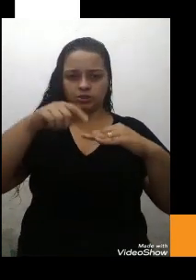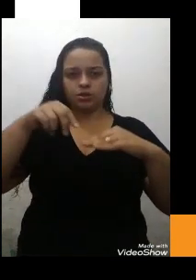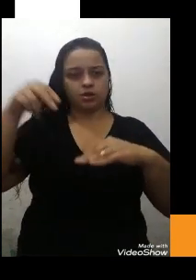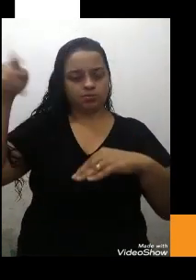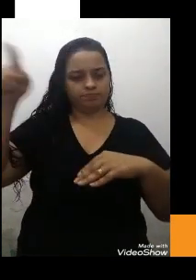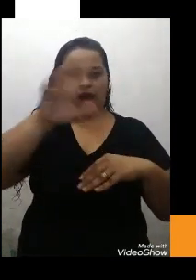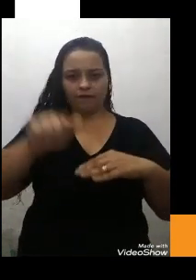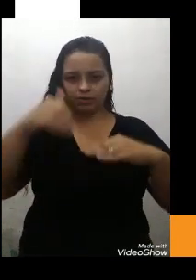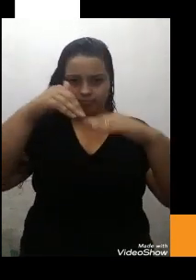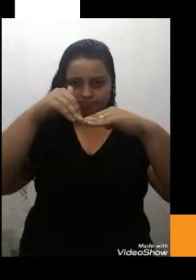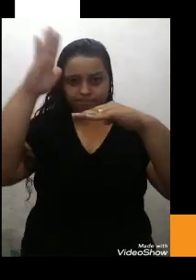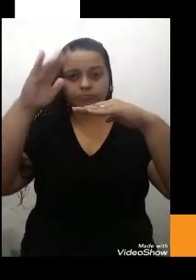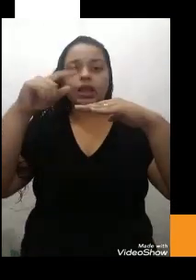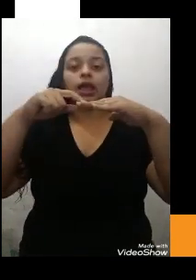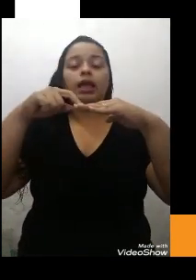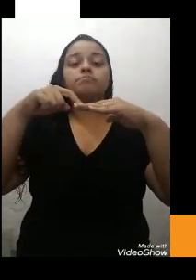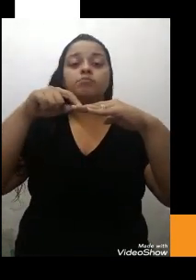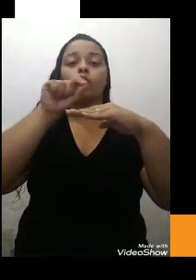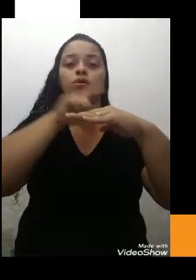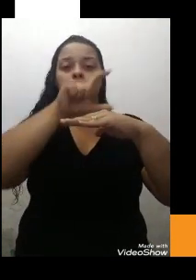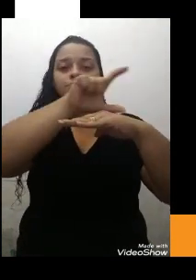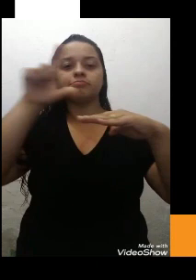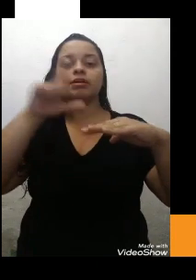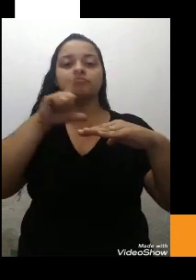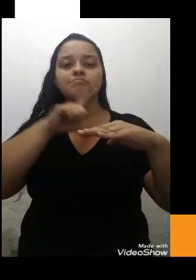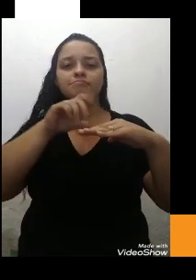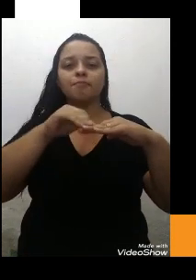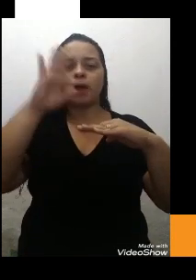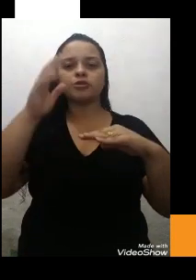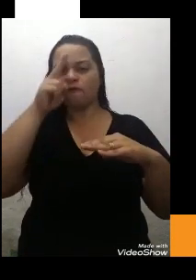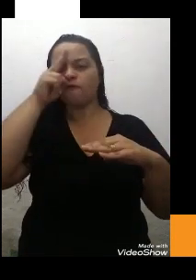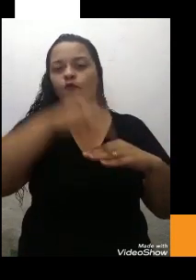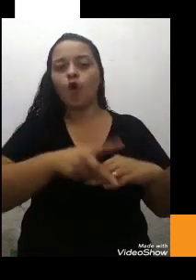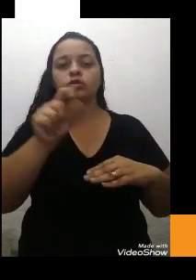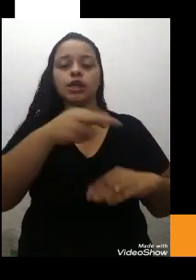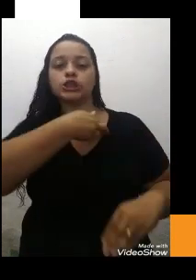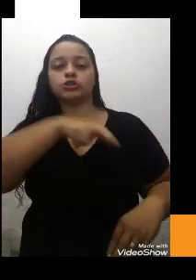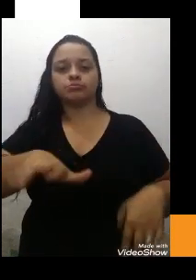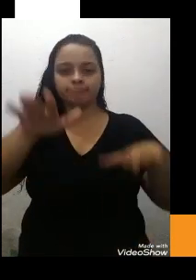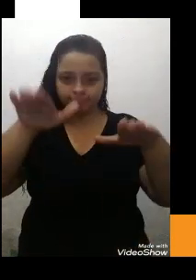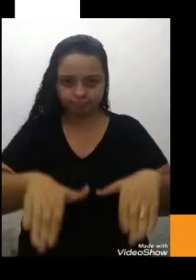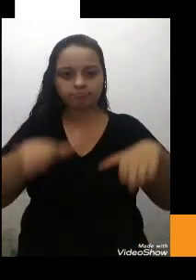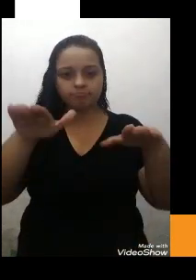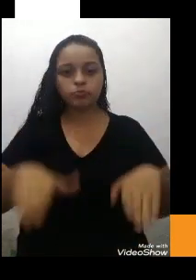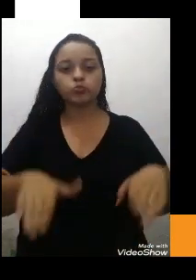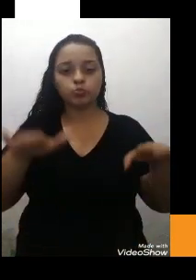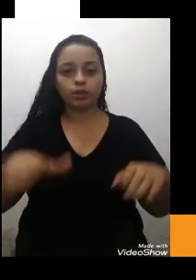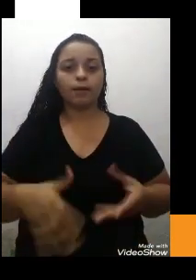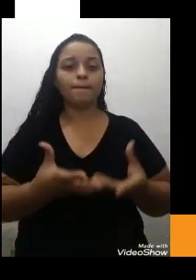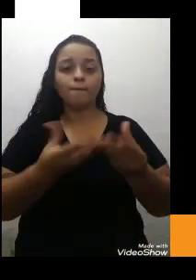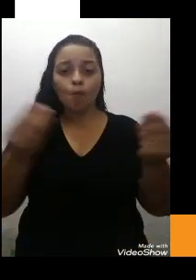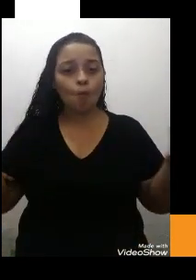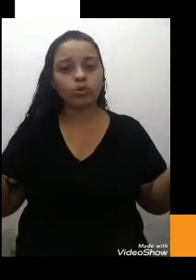africano, a gente encontra uma predominância do islamismo. O que isso quer dizer? Que muitas